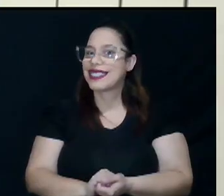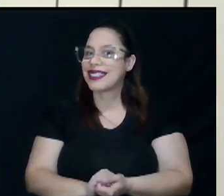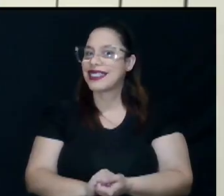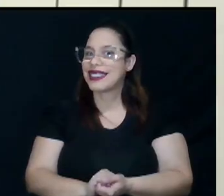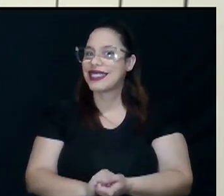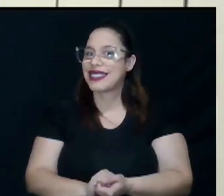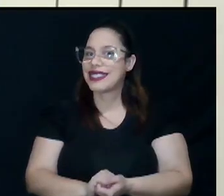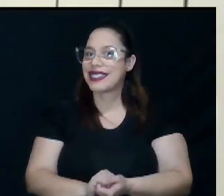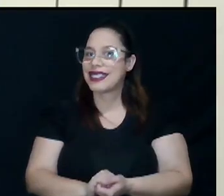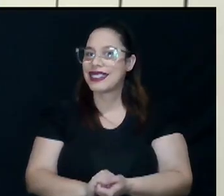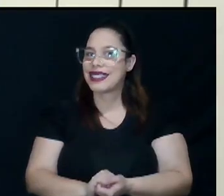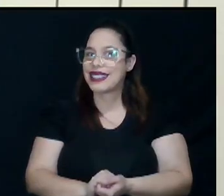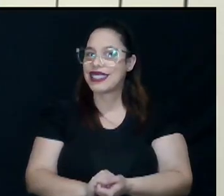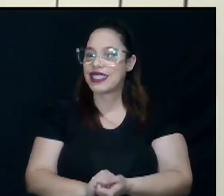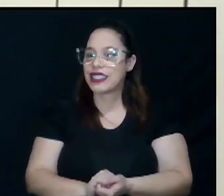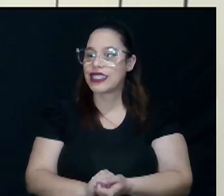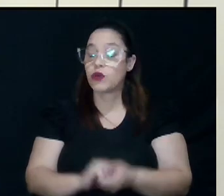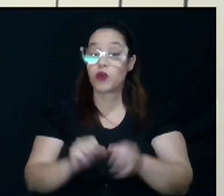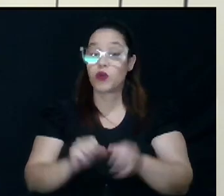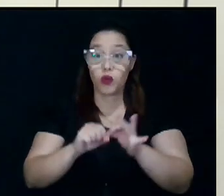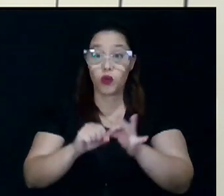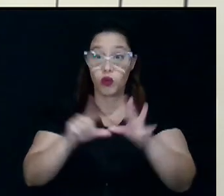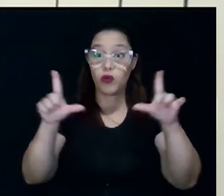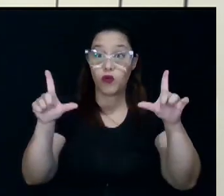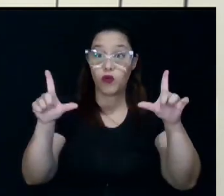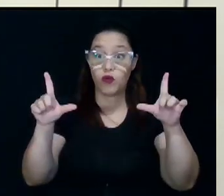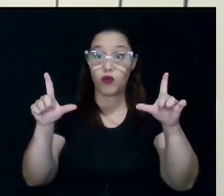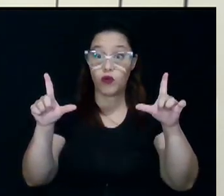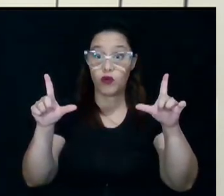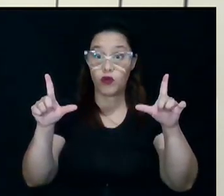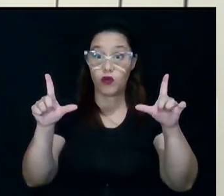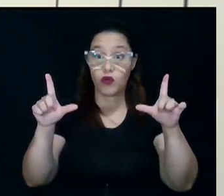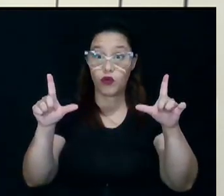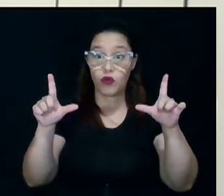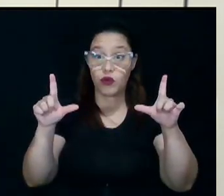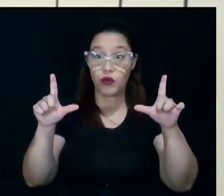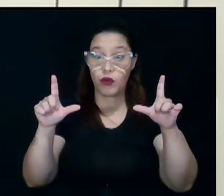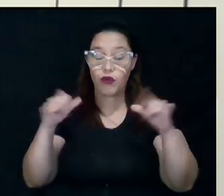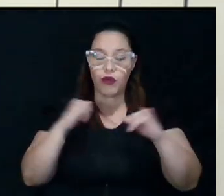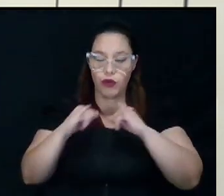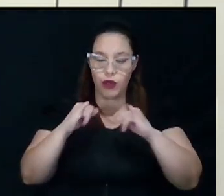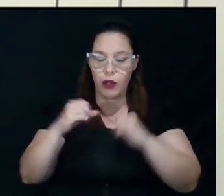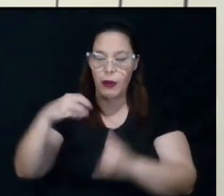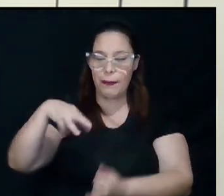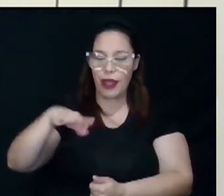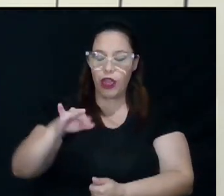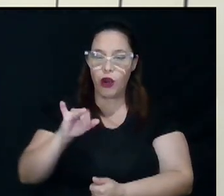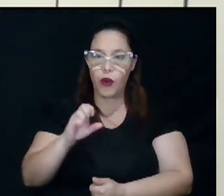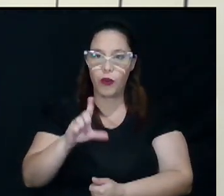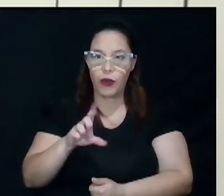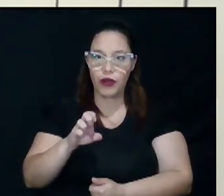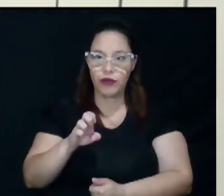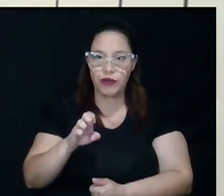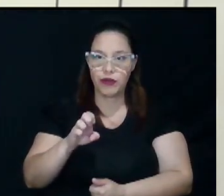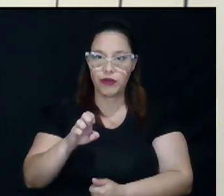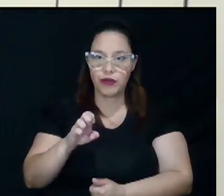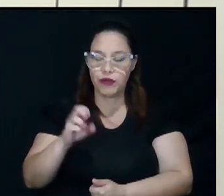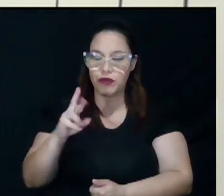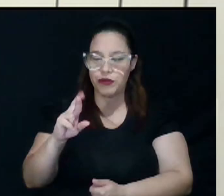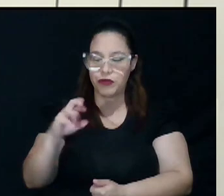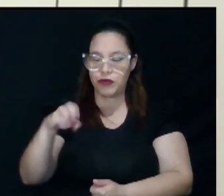E a gente abre a edição de hoje com as notícias da metrópole e falando sobre emprego. É sempre bom, né? Aquele